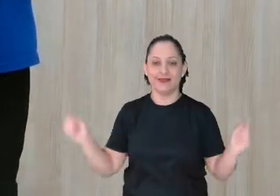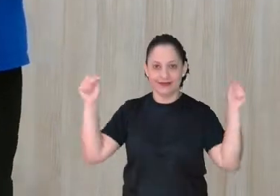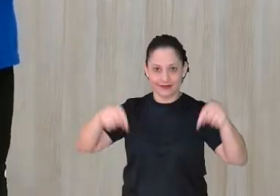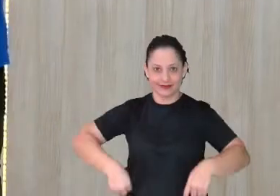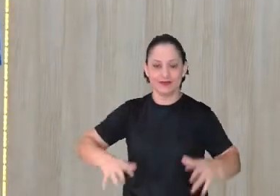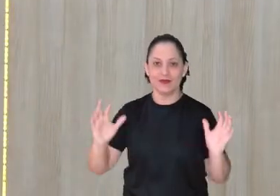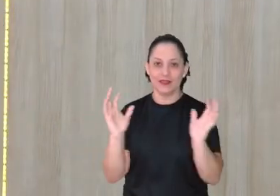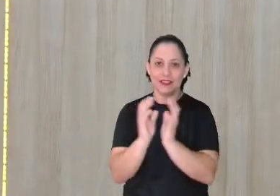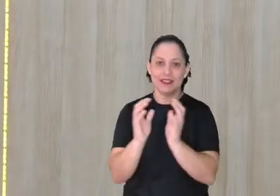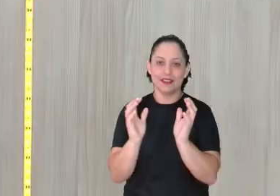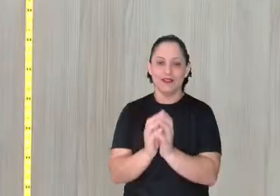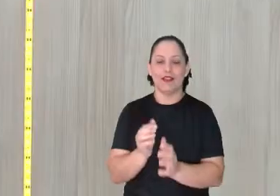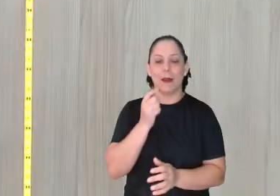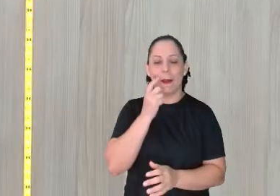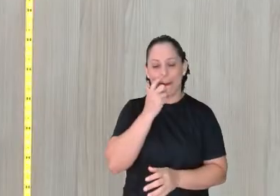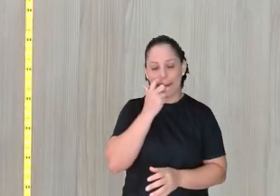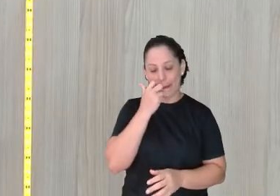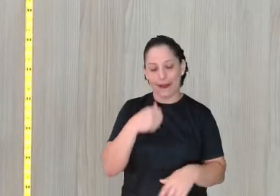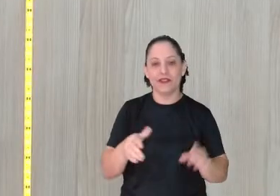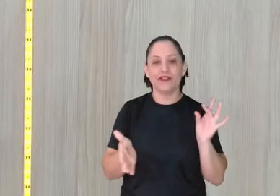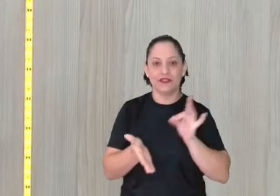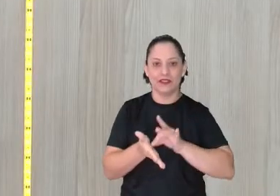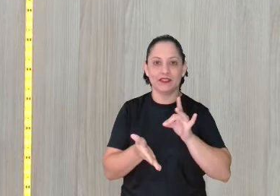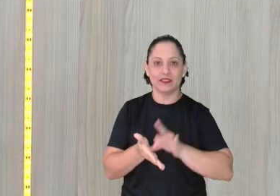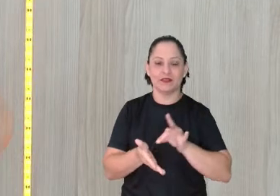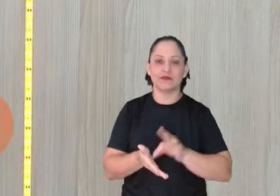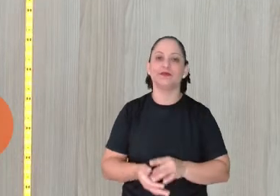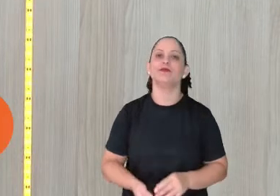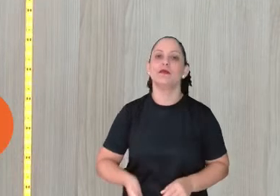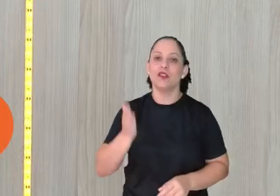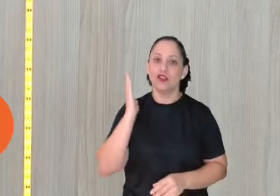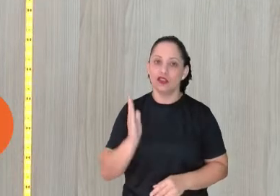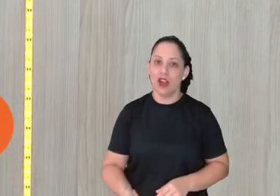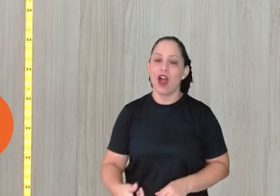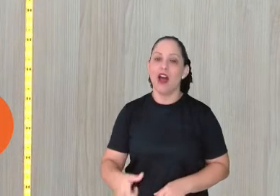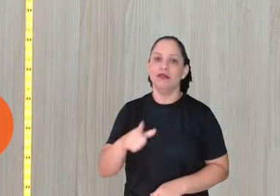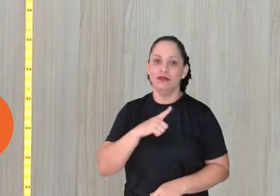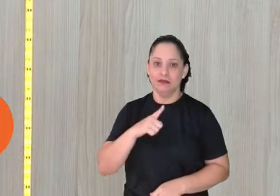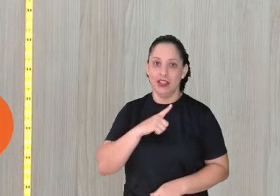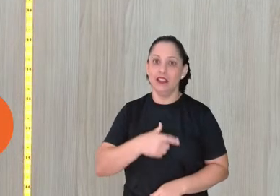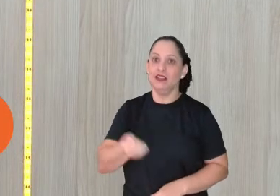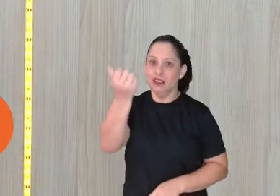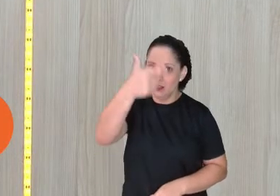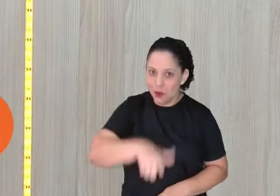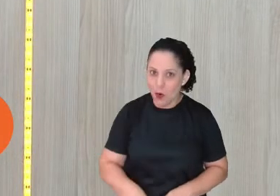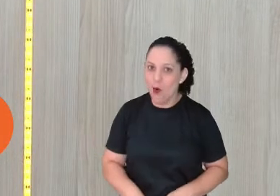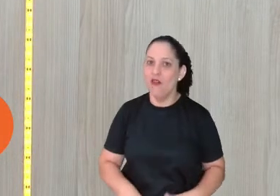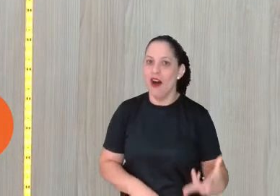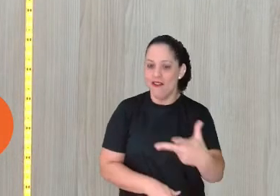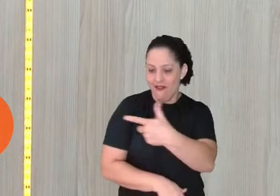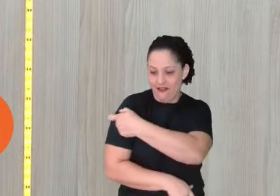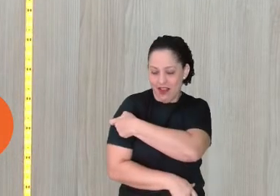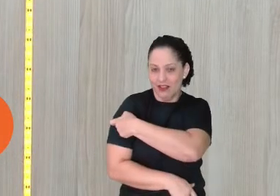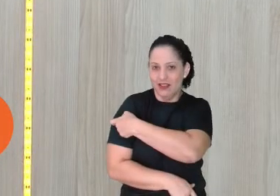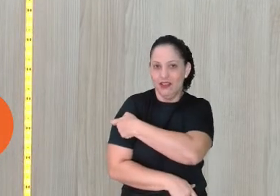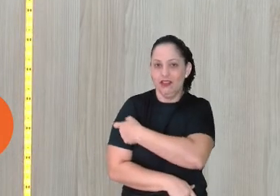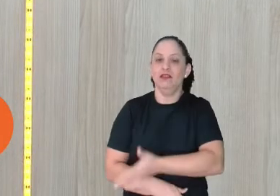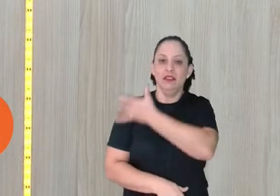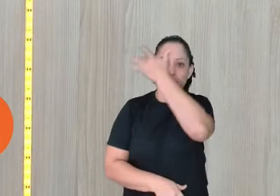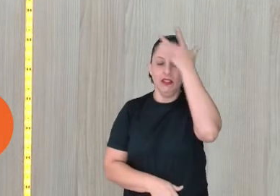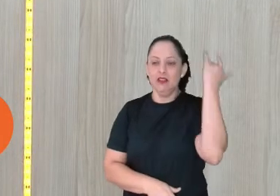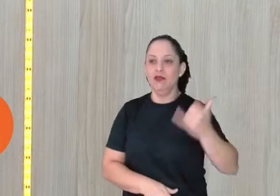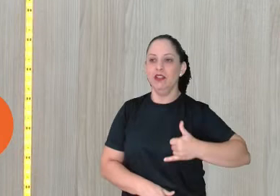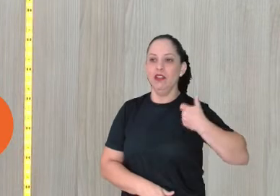isso, professora Cláudia? É isso, professora Isabel. Então, nós já estamos aí aberta a dose de reforço, não é? Para quem tem de